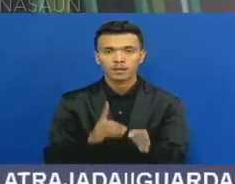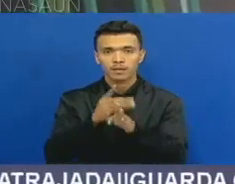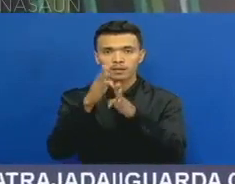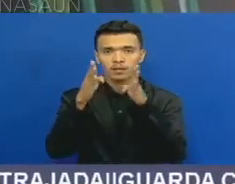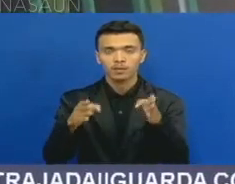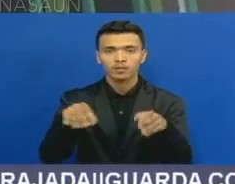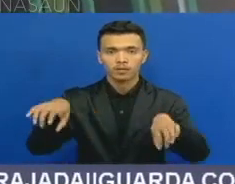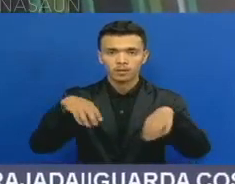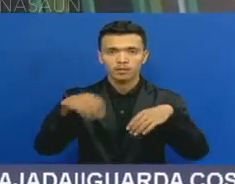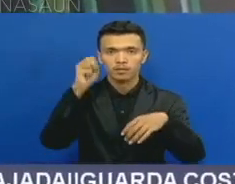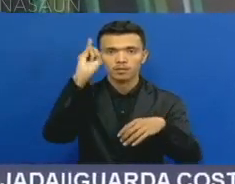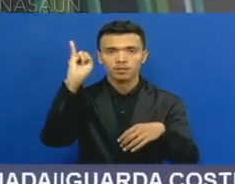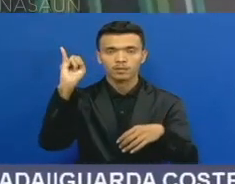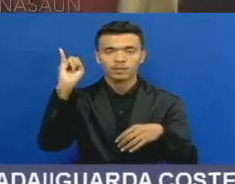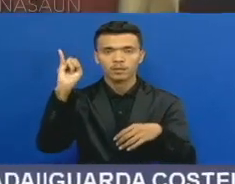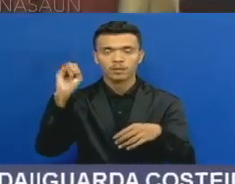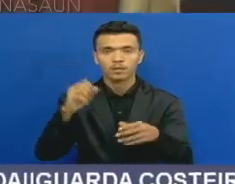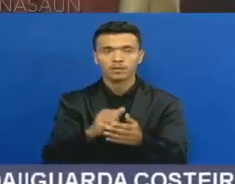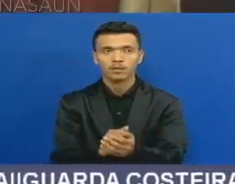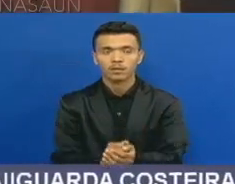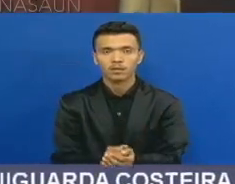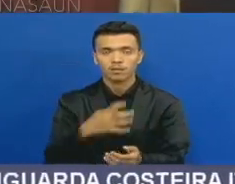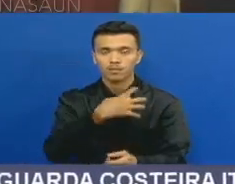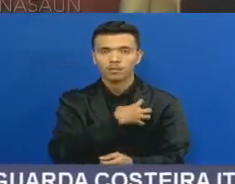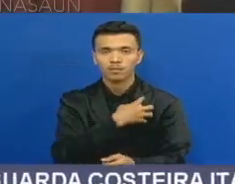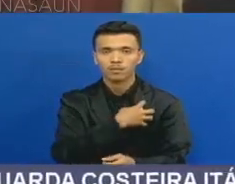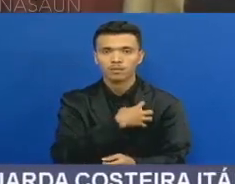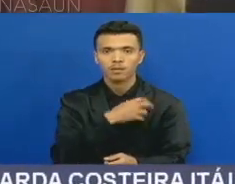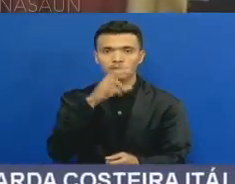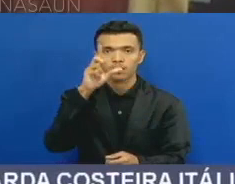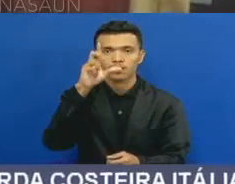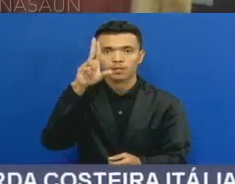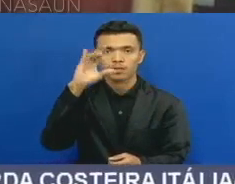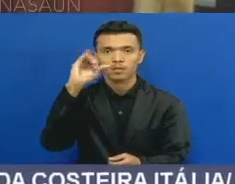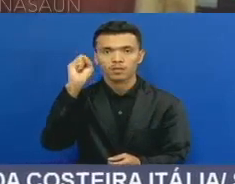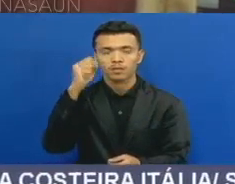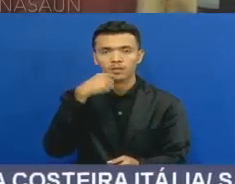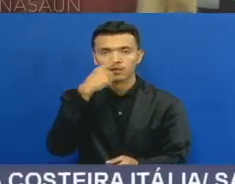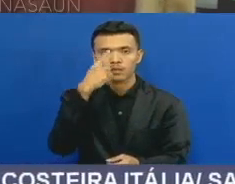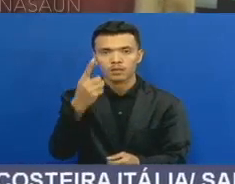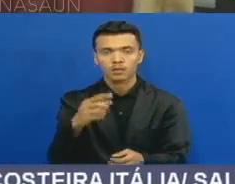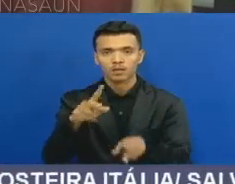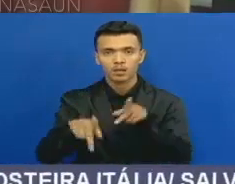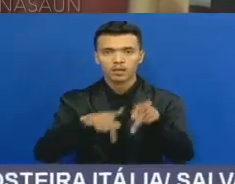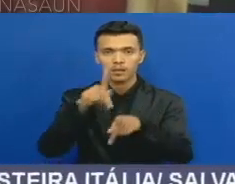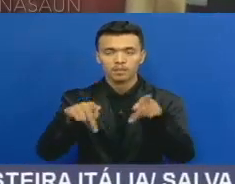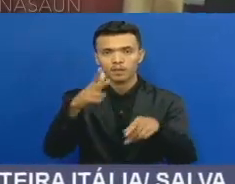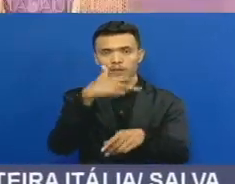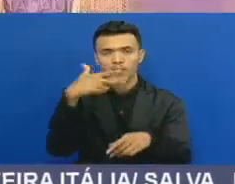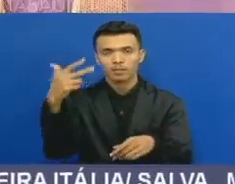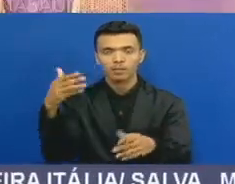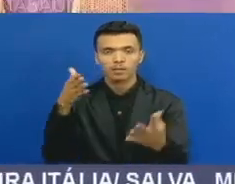Diretor-Geral do Serviço Imigração, Superintendente Assistente Polícia, Luiz Soares Barreto Hateden. Cidadão Indonésia